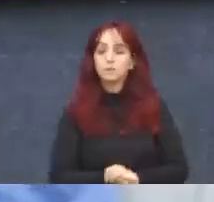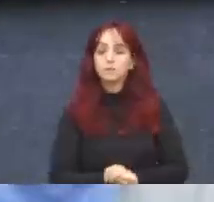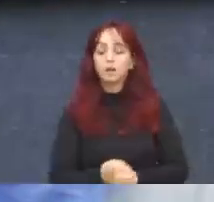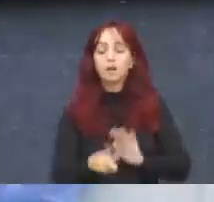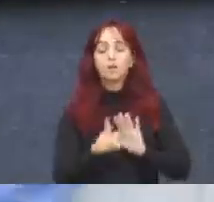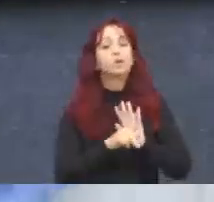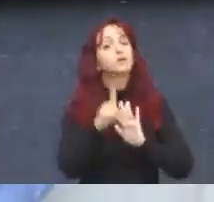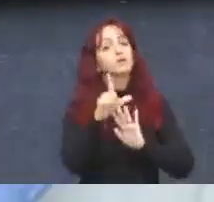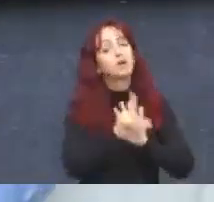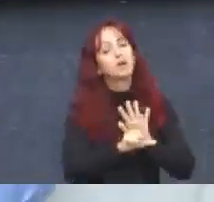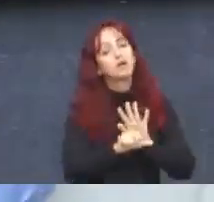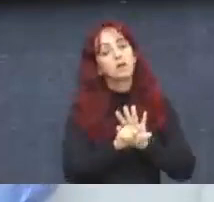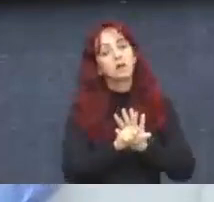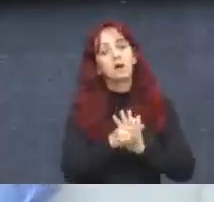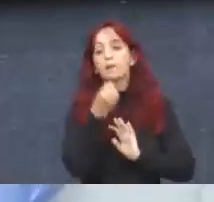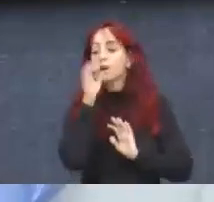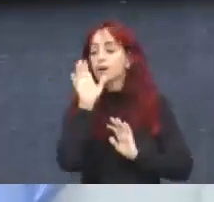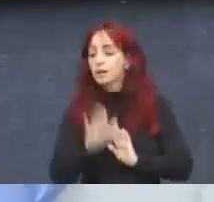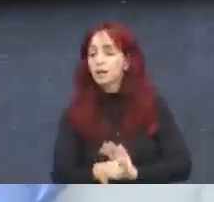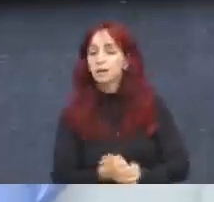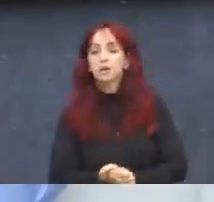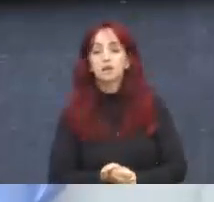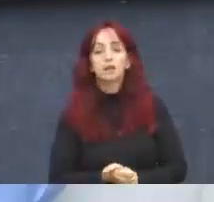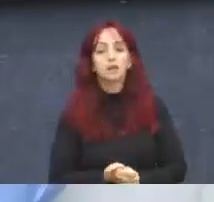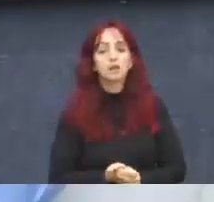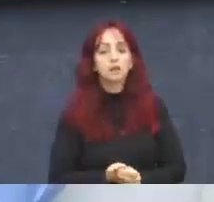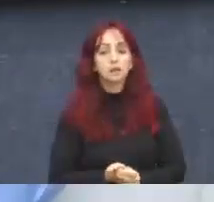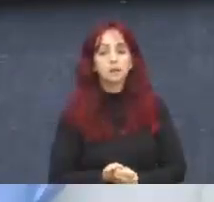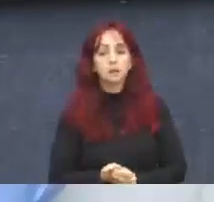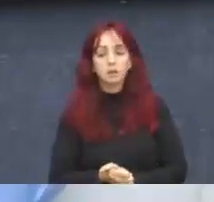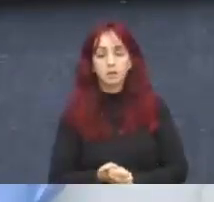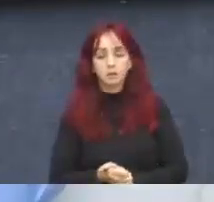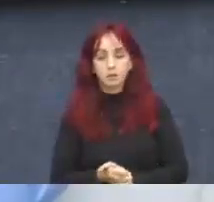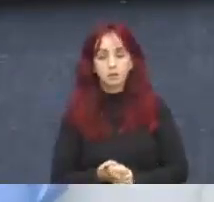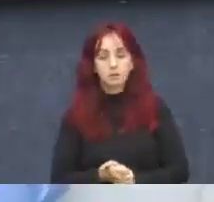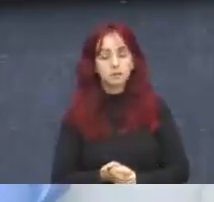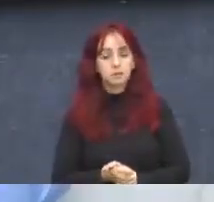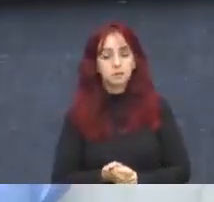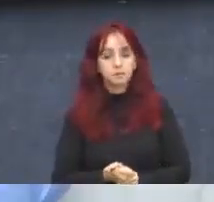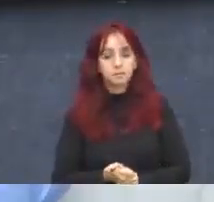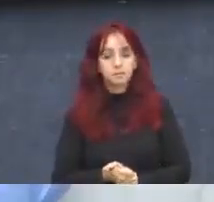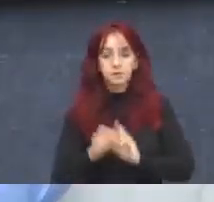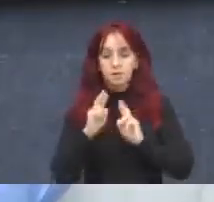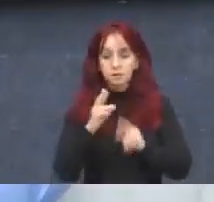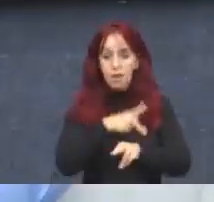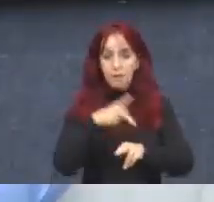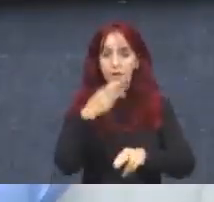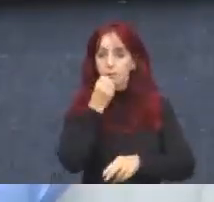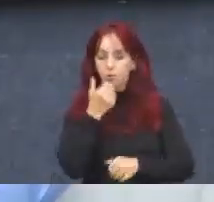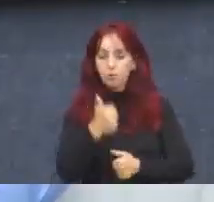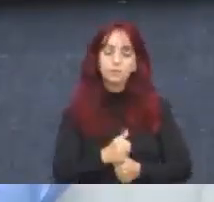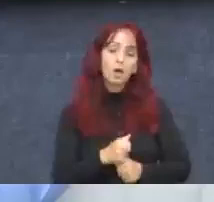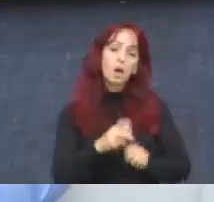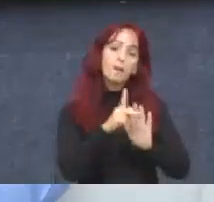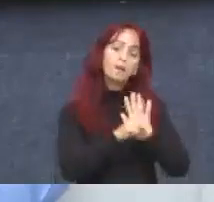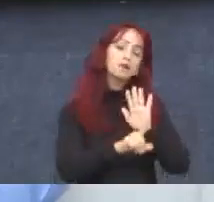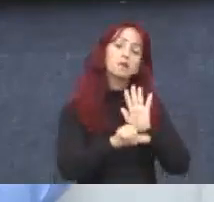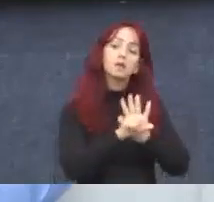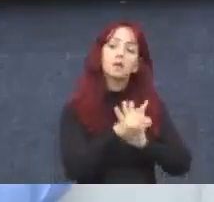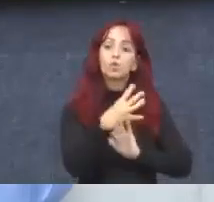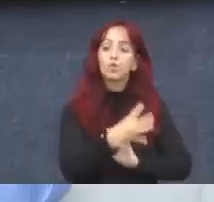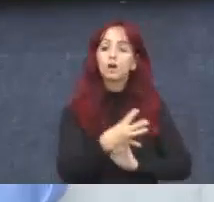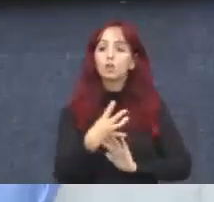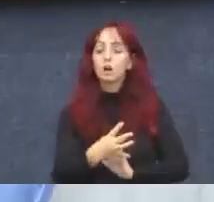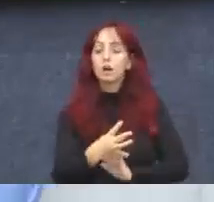Projeto de lei. Boa tarde a todos. Espero que a Páscoa de todos tenha sido muito boa. Vamos lá. Projeto de lei